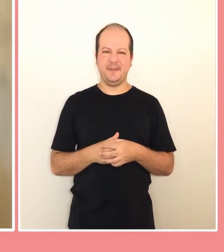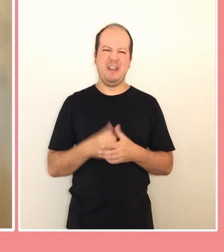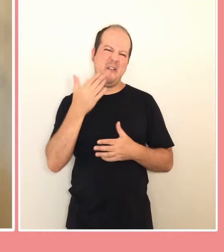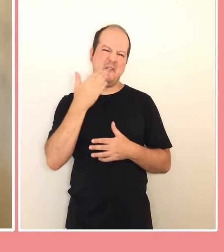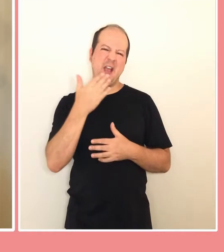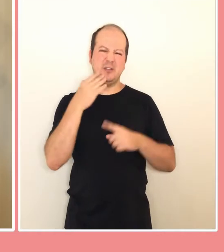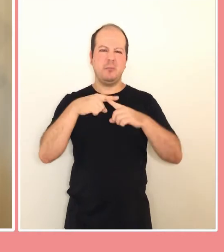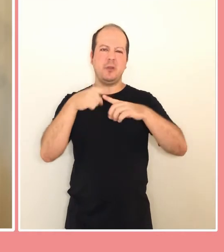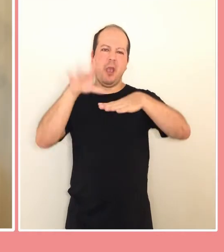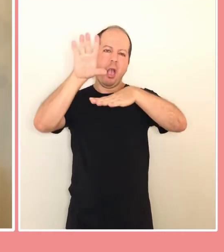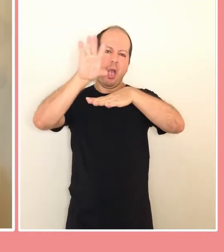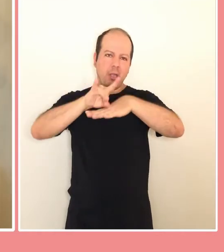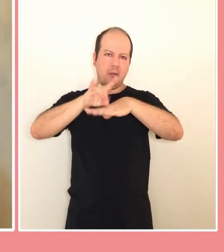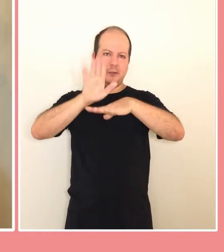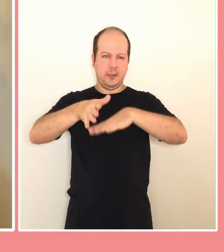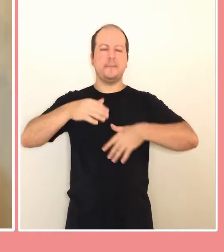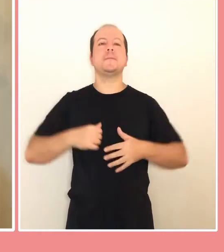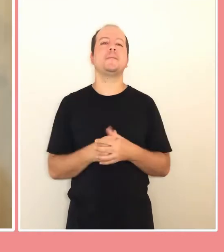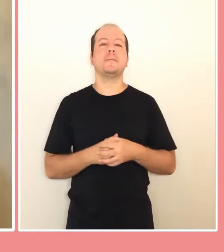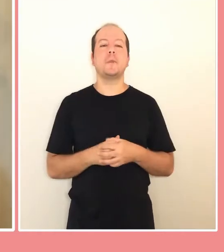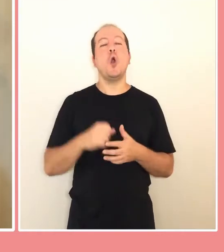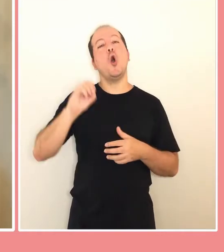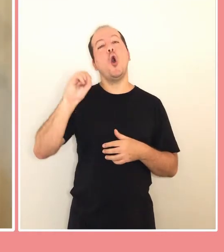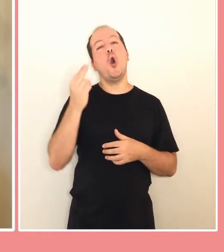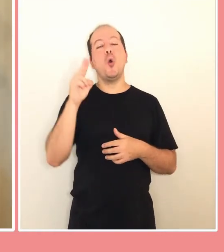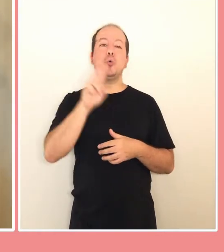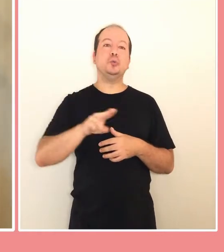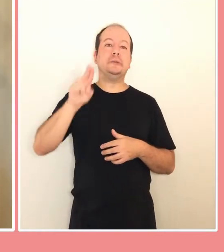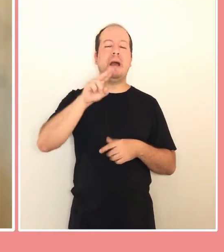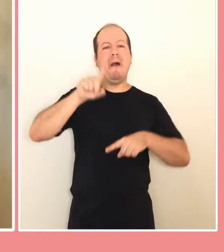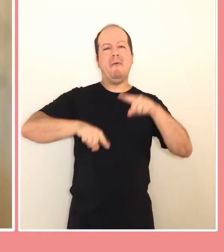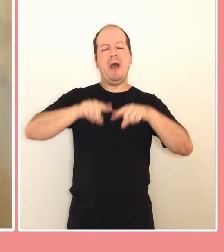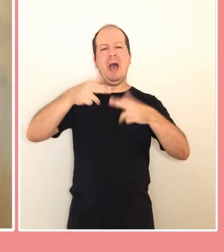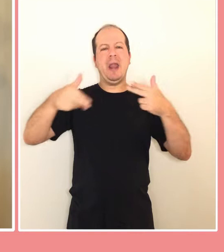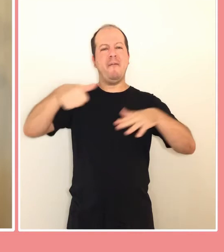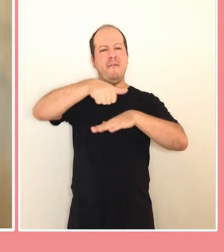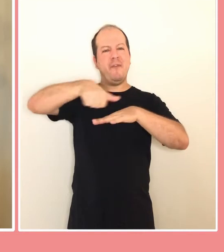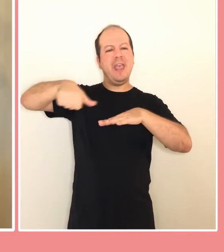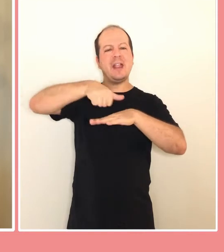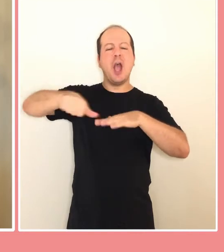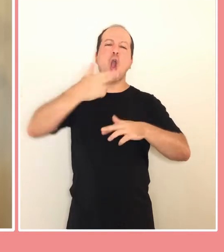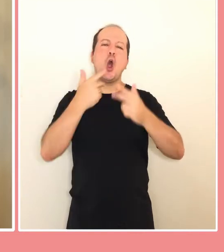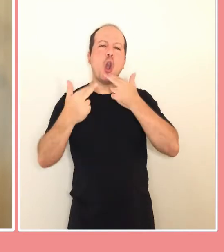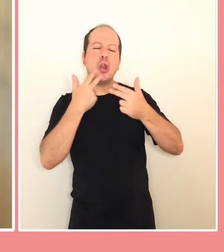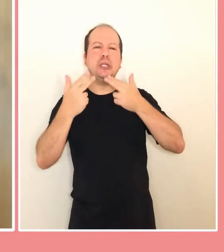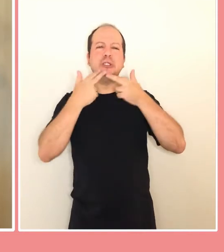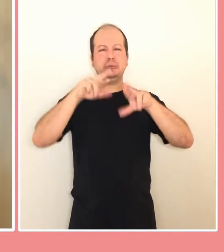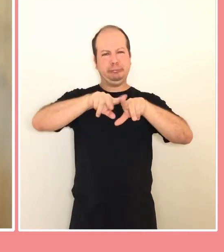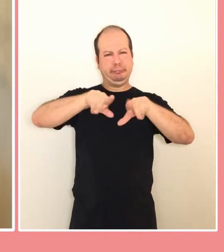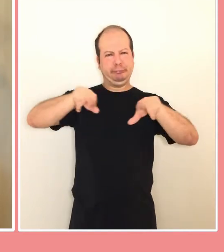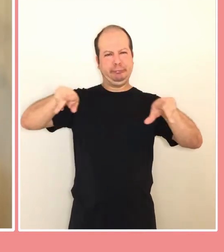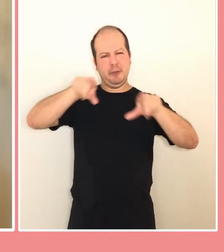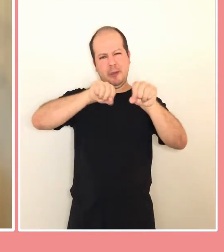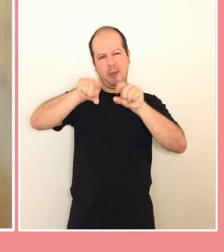gruda. Ou também podemos utilizar diversas fitas coloridas, né? Fita isolante, fitas